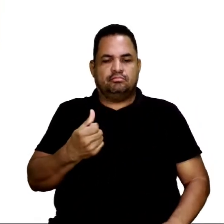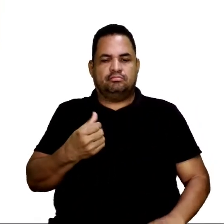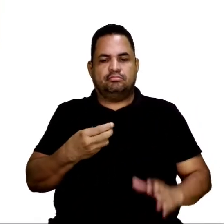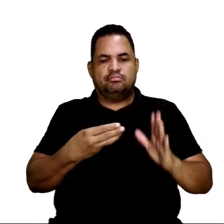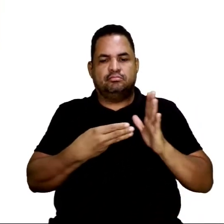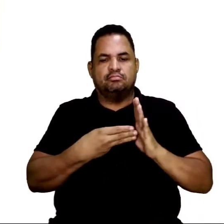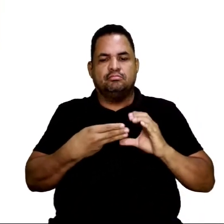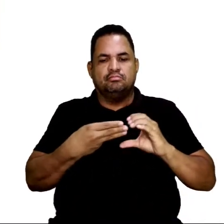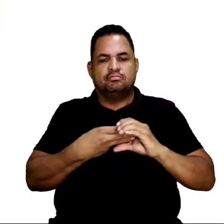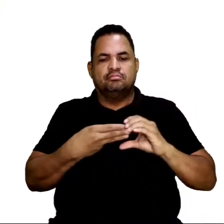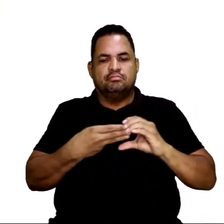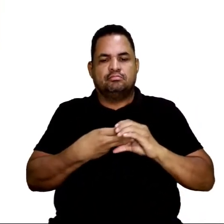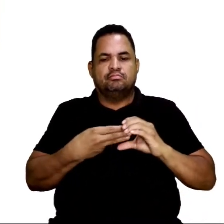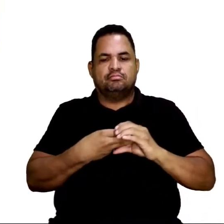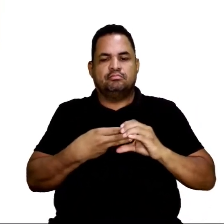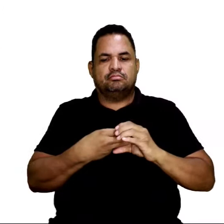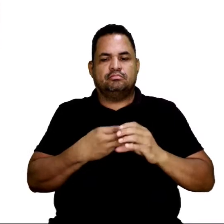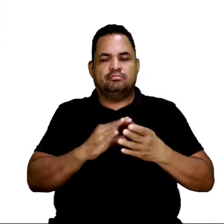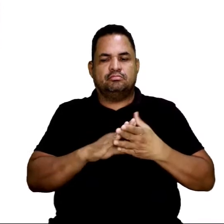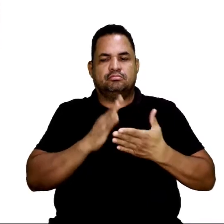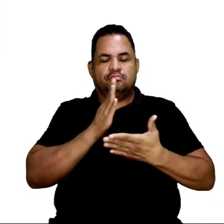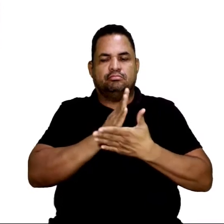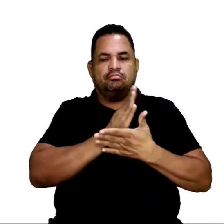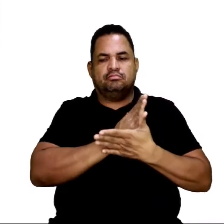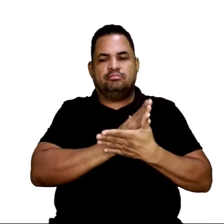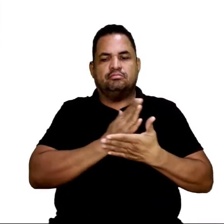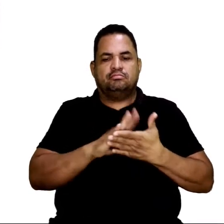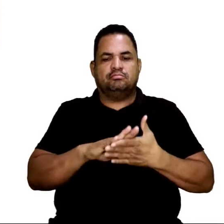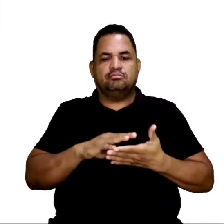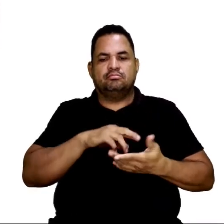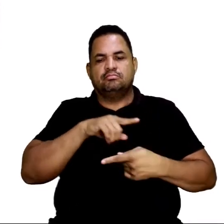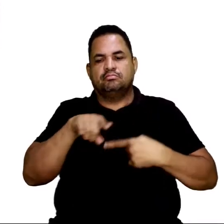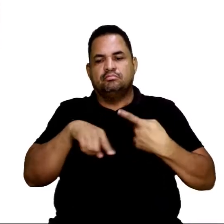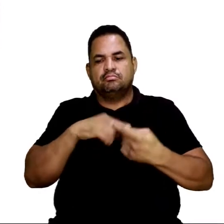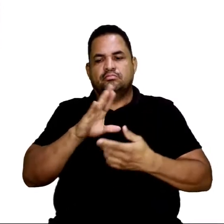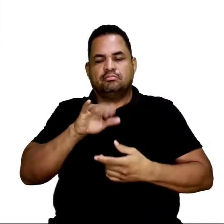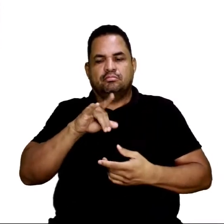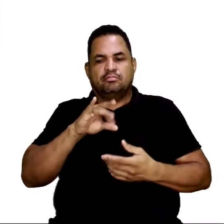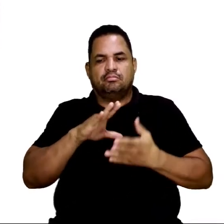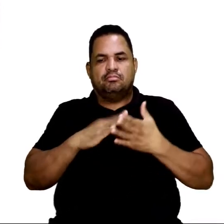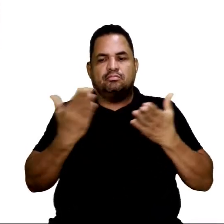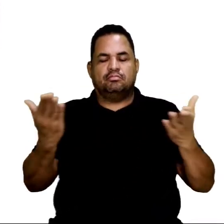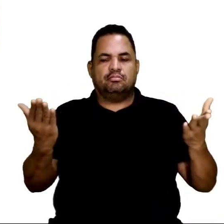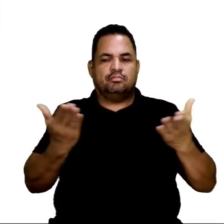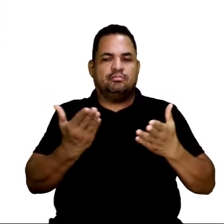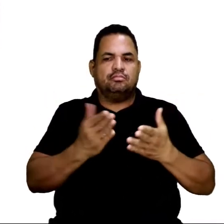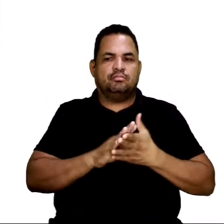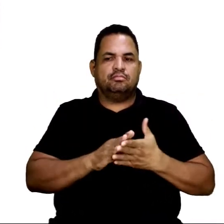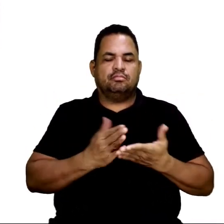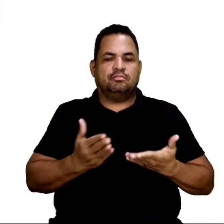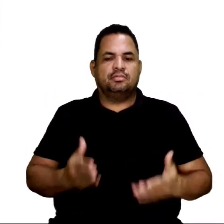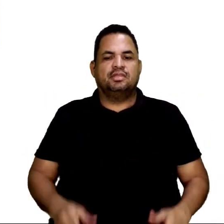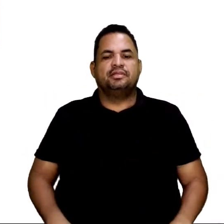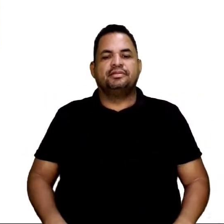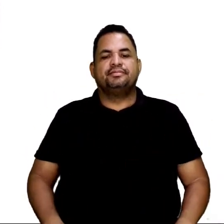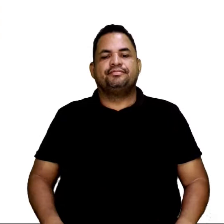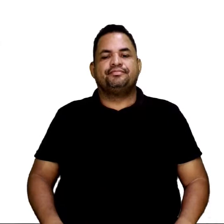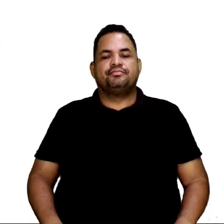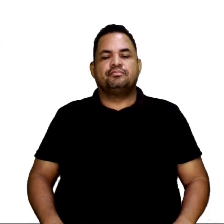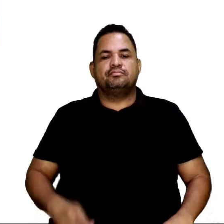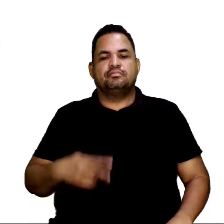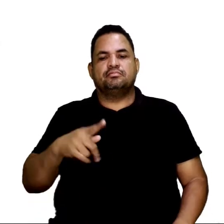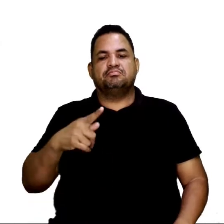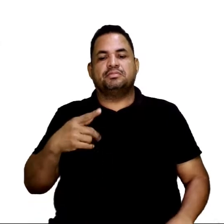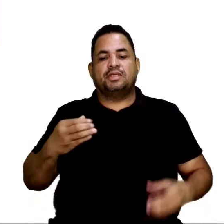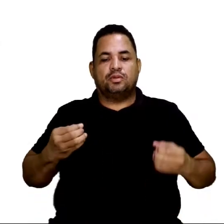a 32 células que se dividiram a partir de sucessivas mitoses. E essa vai se direcionar aonde? Para o útero,